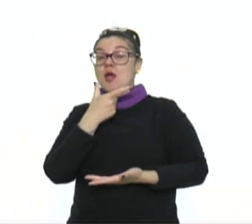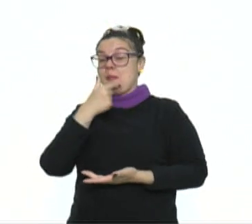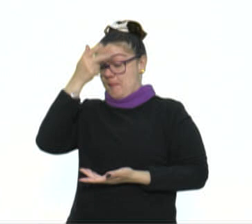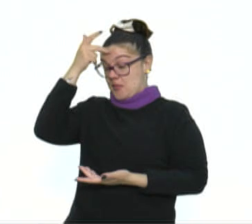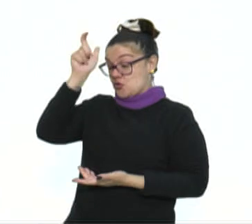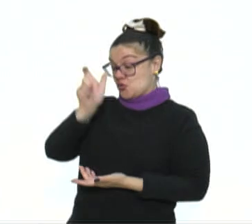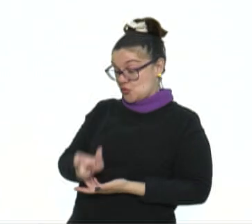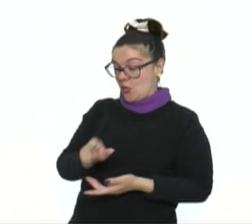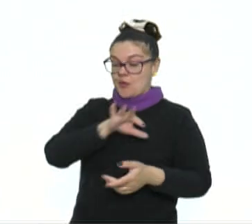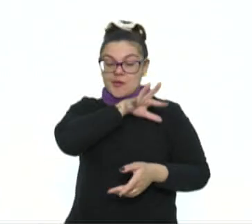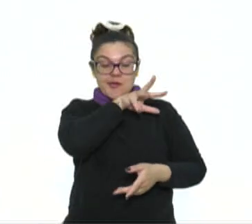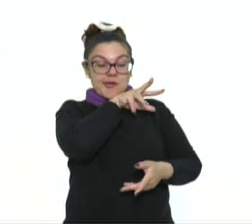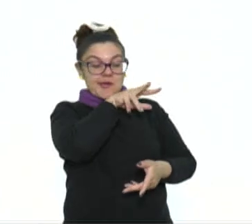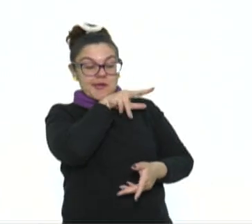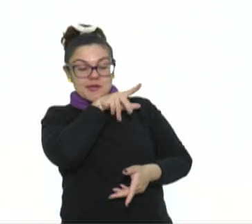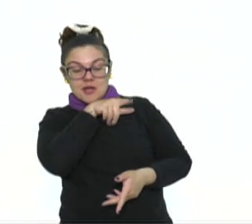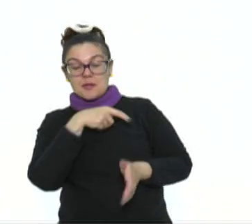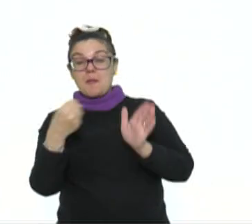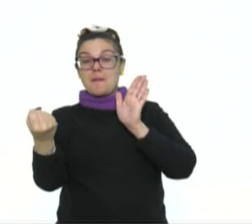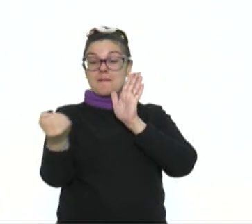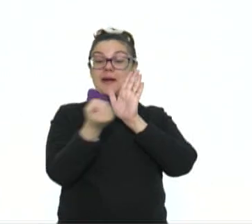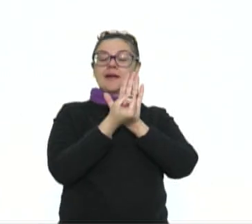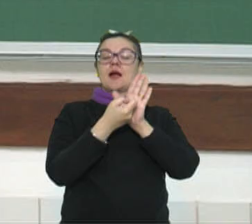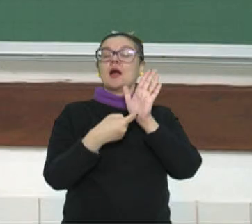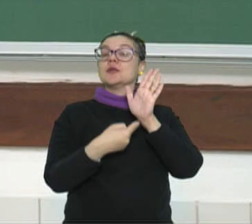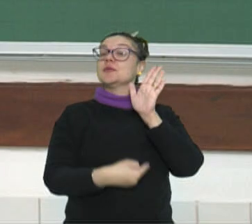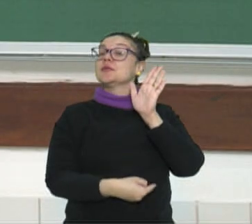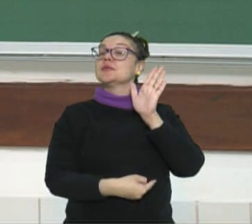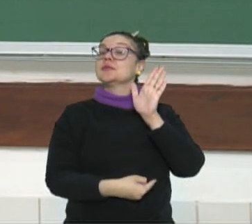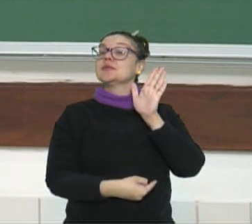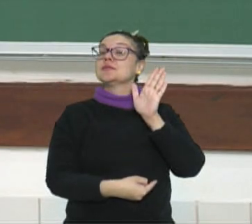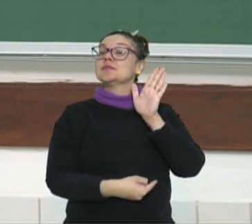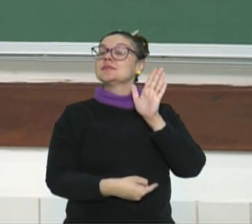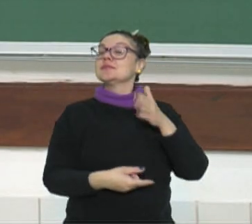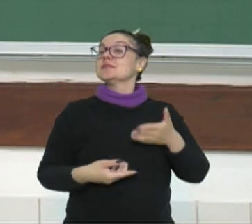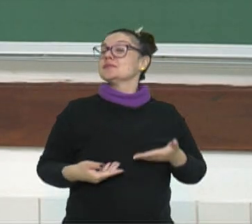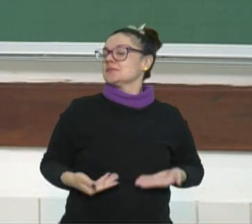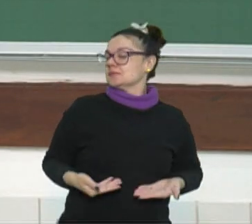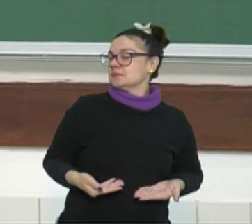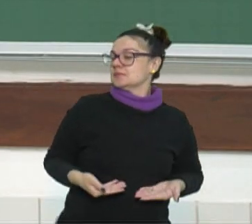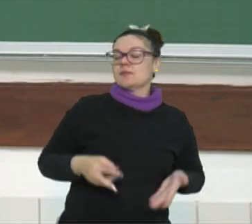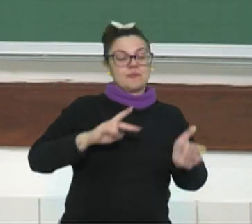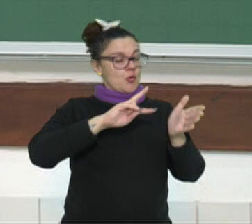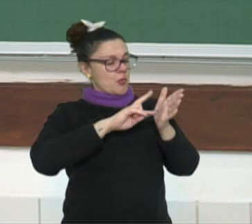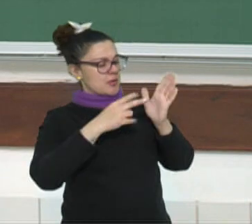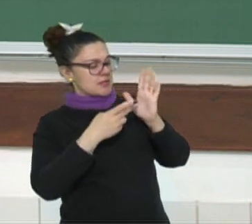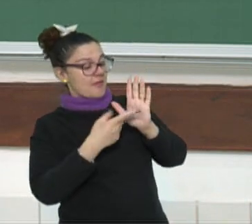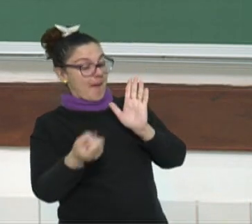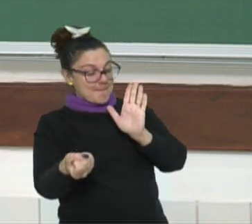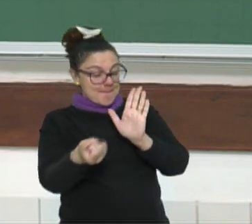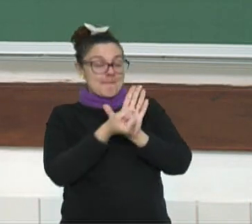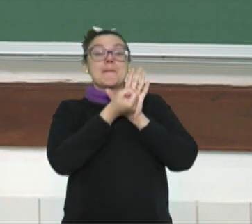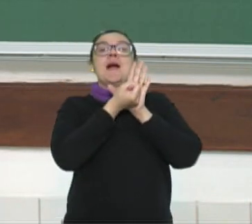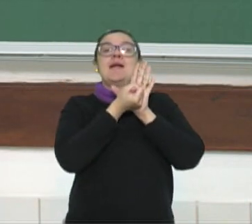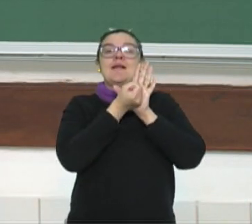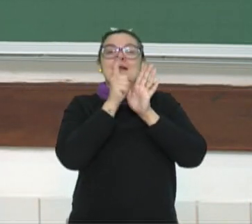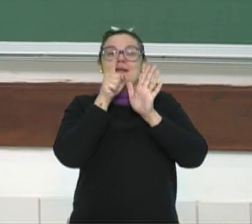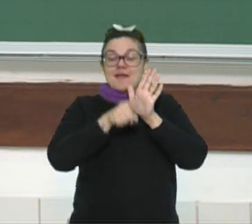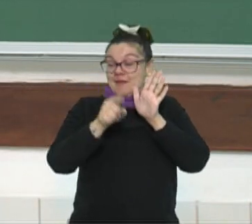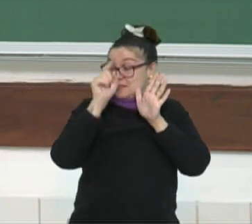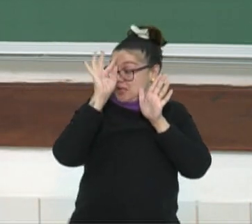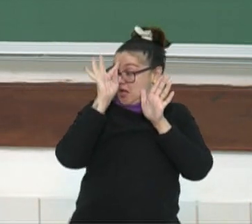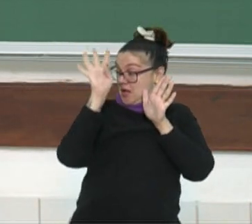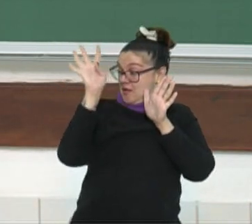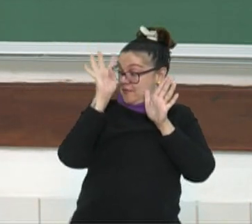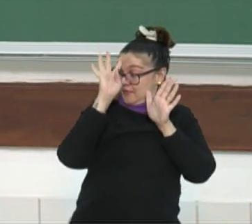animais, marcado pelo. Ou seja, a marca deixada por essa